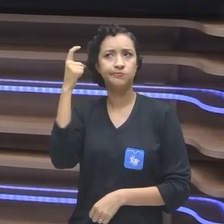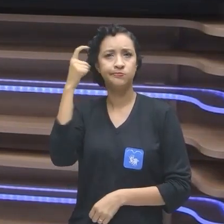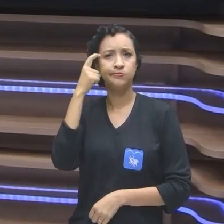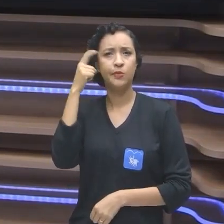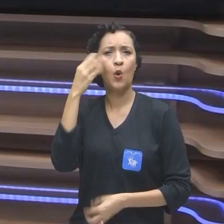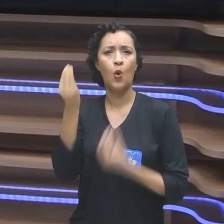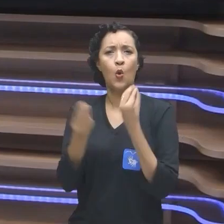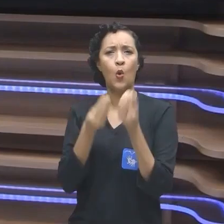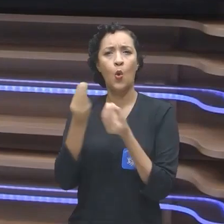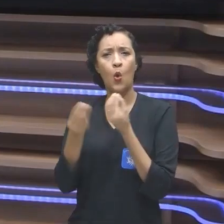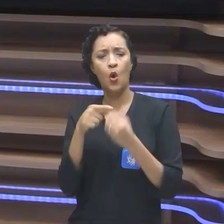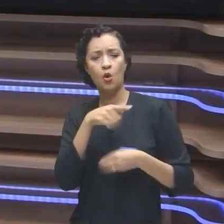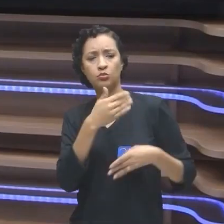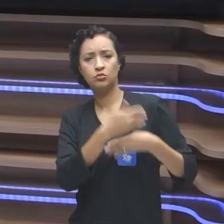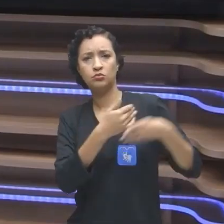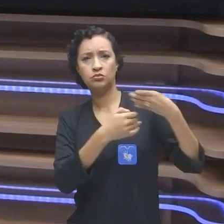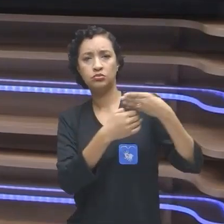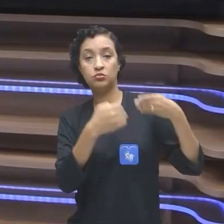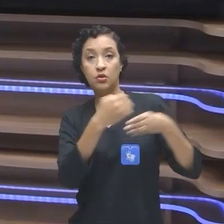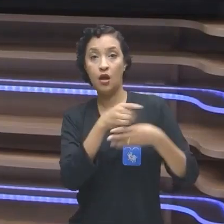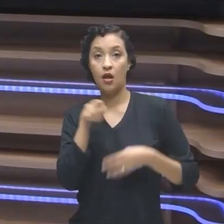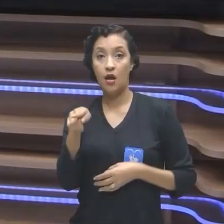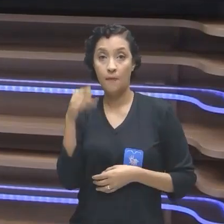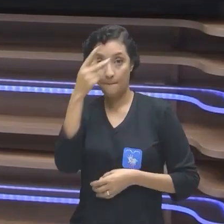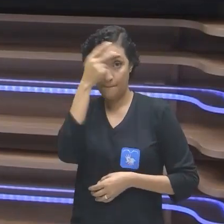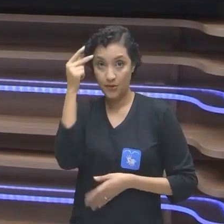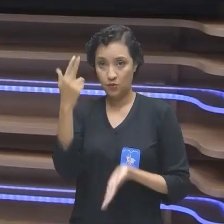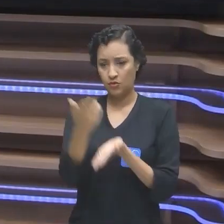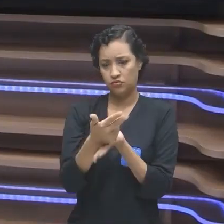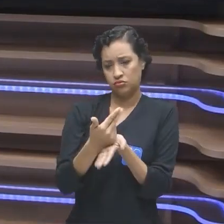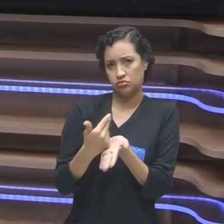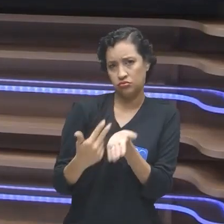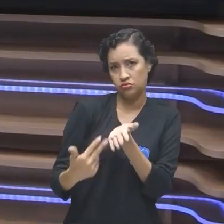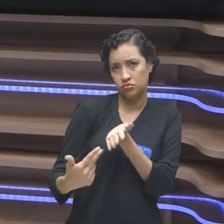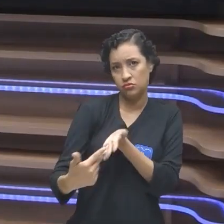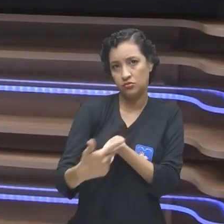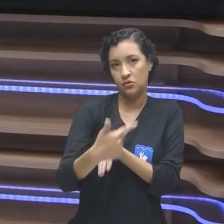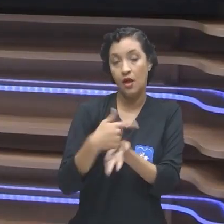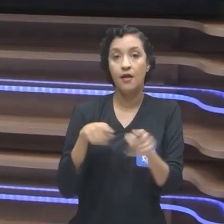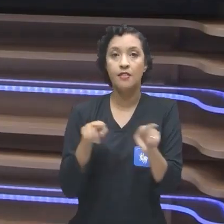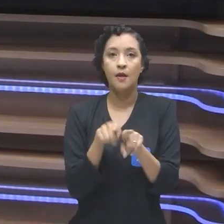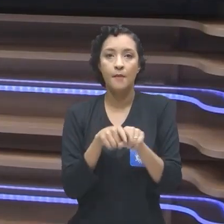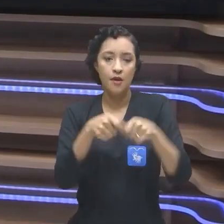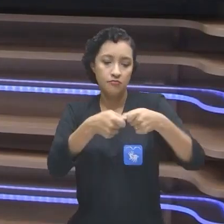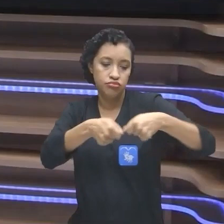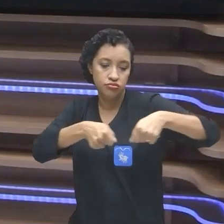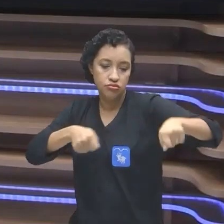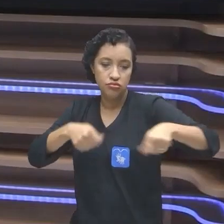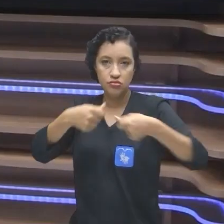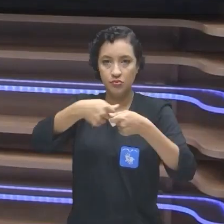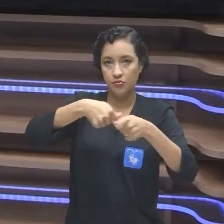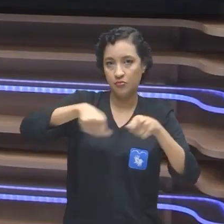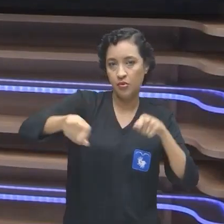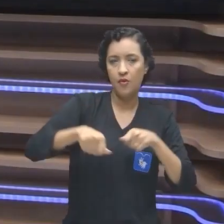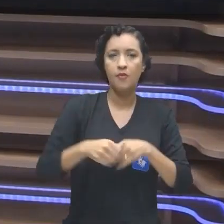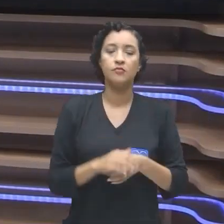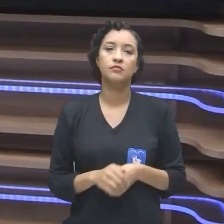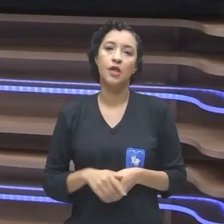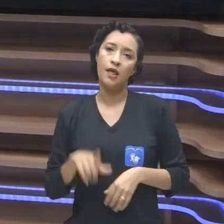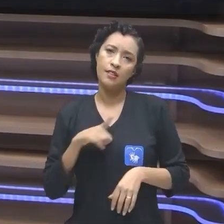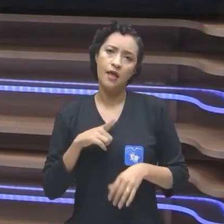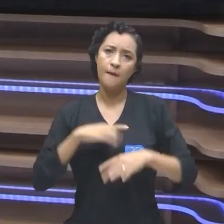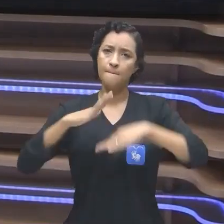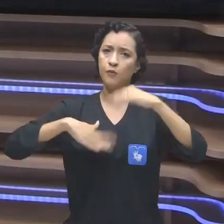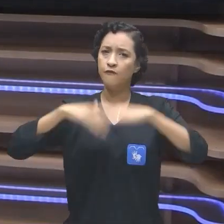de quem vai desenhar, de quem vai fazer toda a medida. entra o trabalho do arquiteto, do engenheiro,